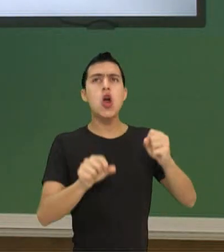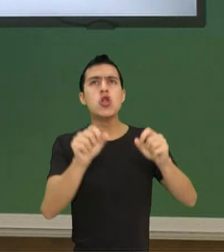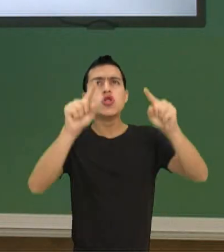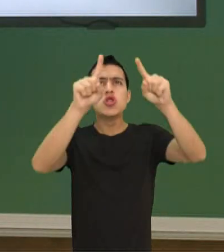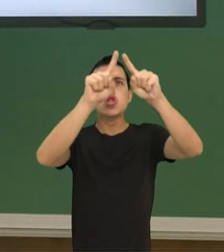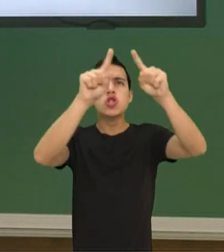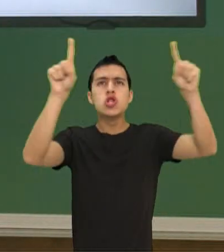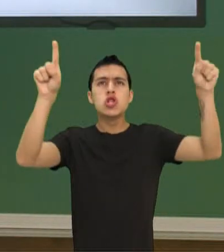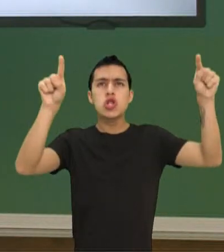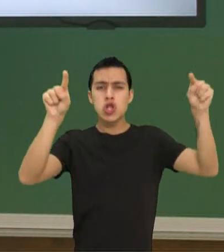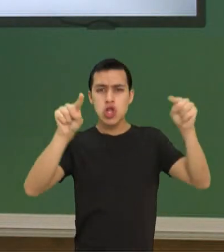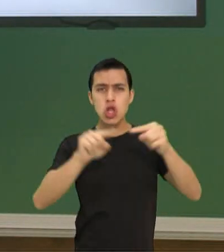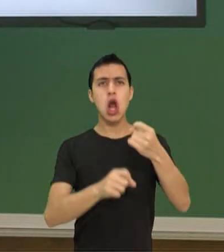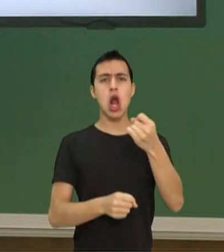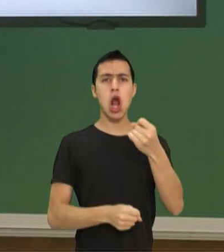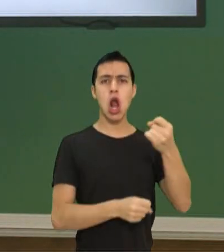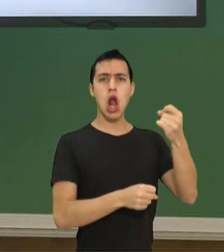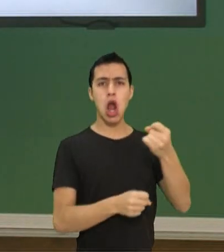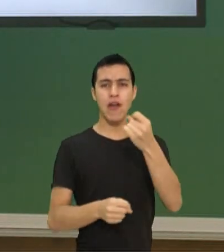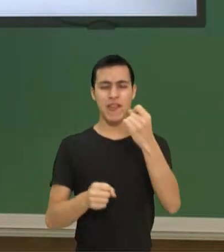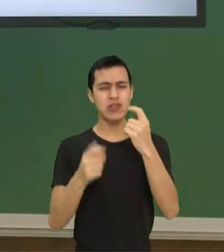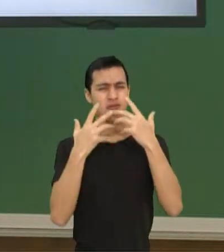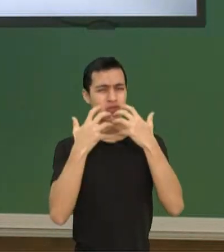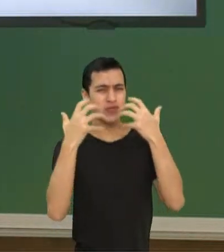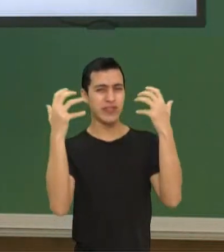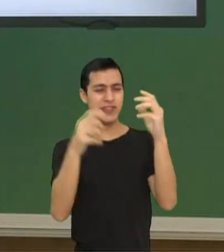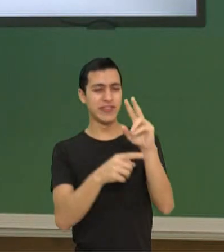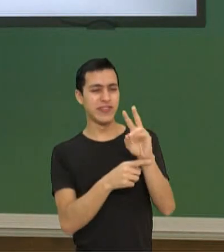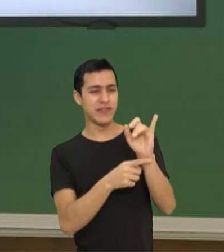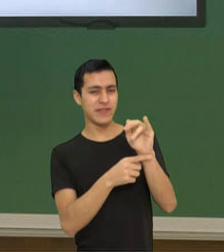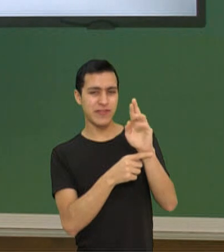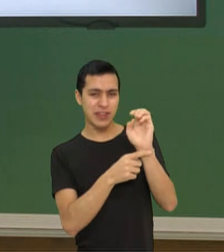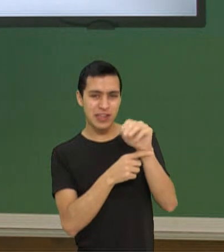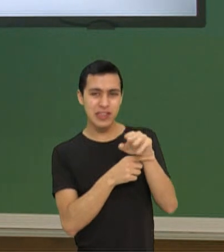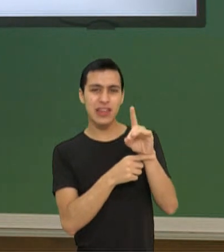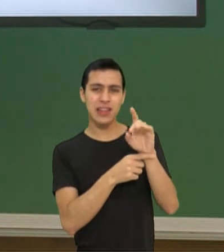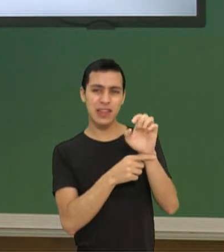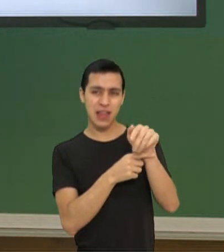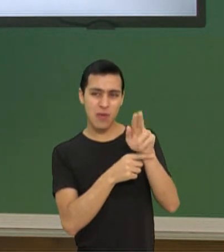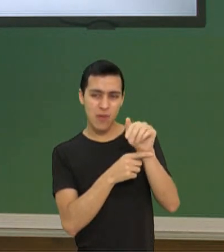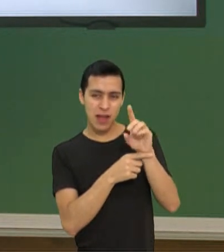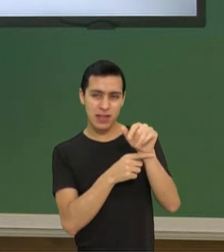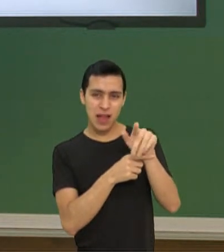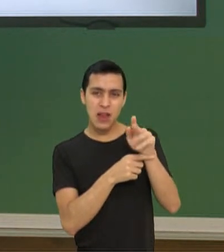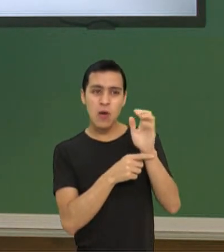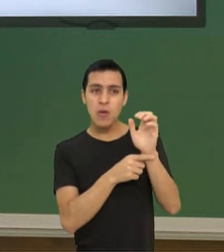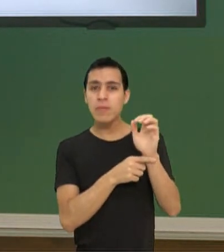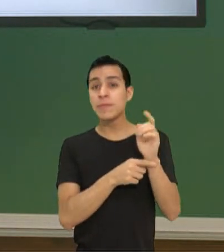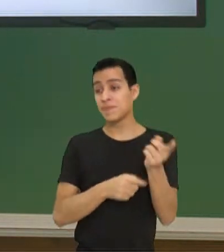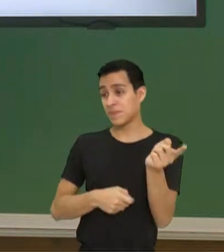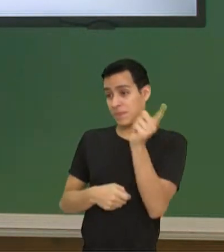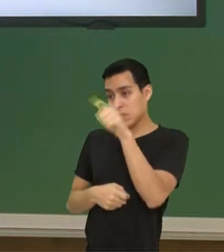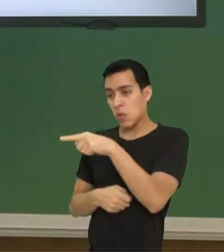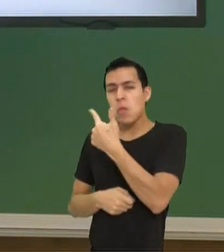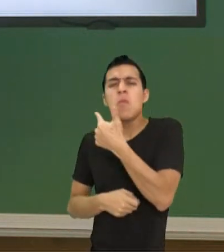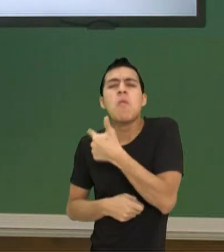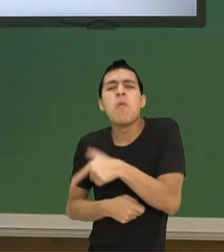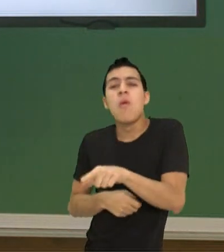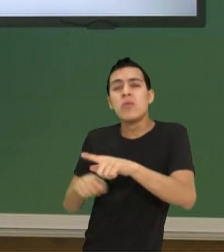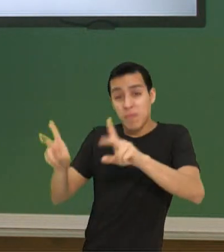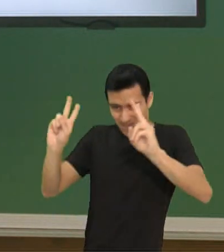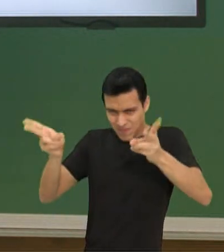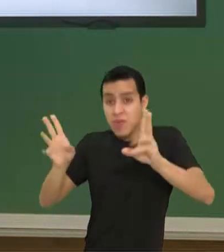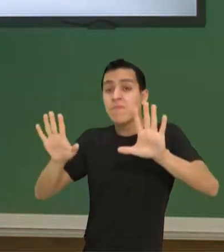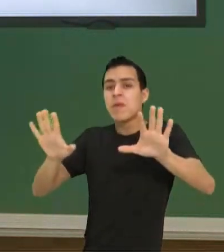da Virgem de Guadalupe, você viu isso antes comigo, e aqui ele já, né, com